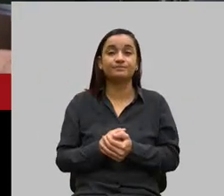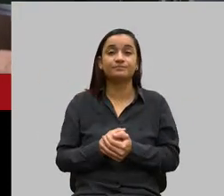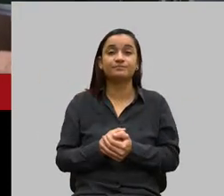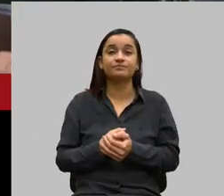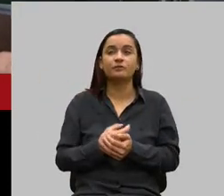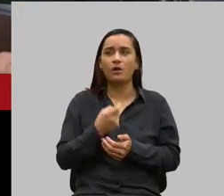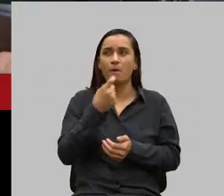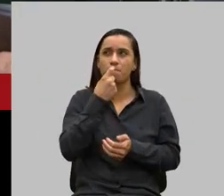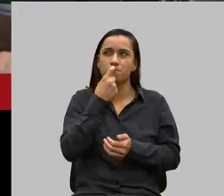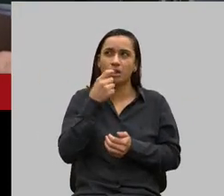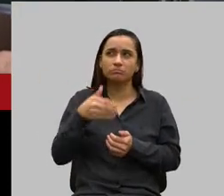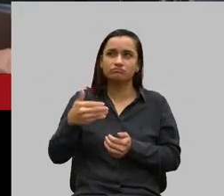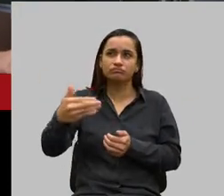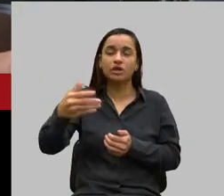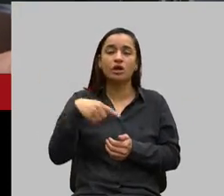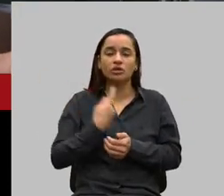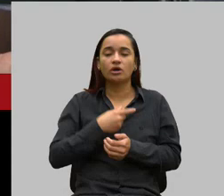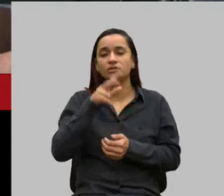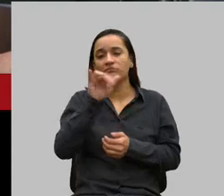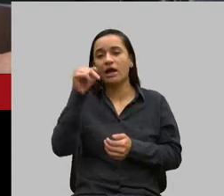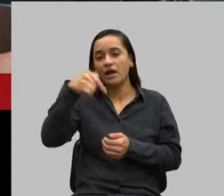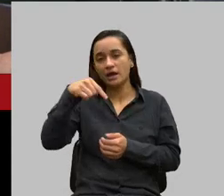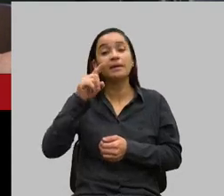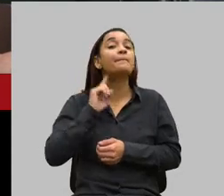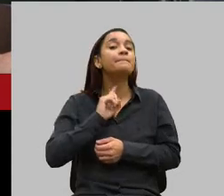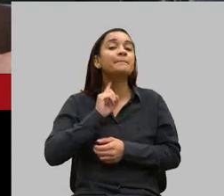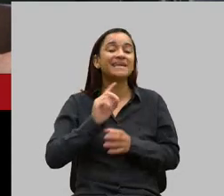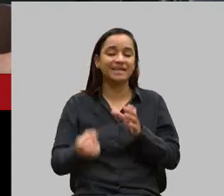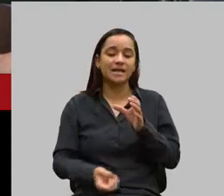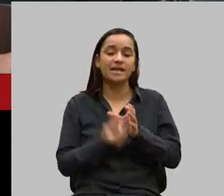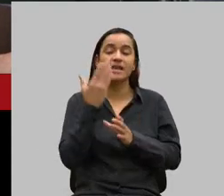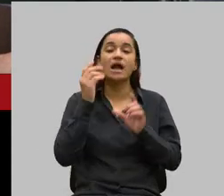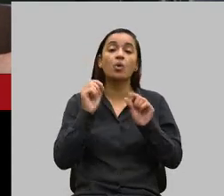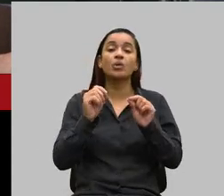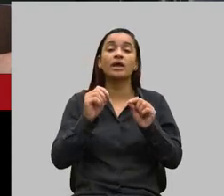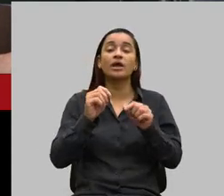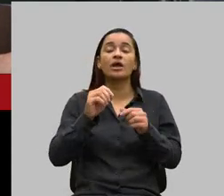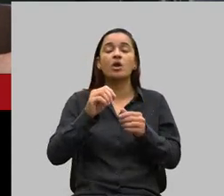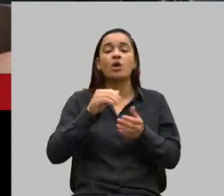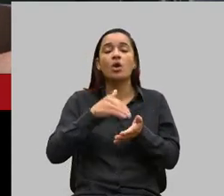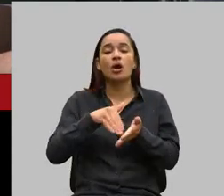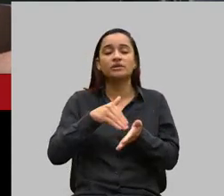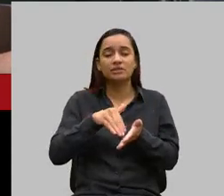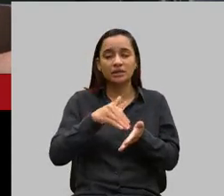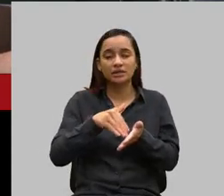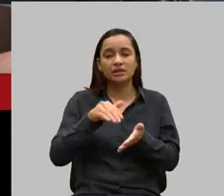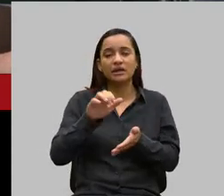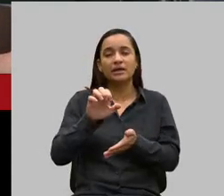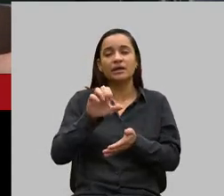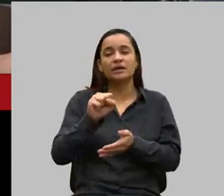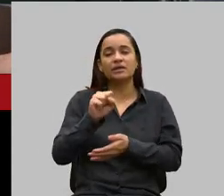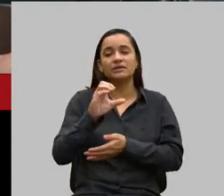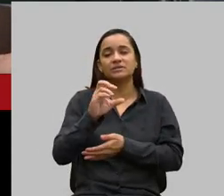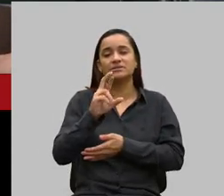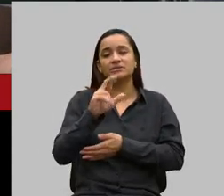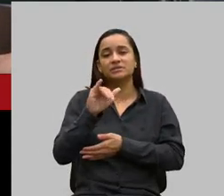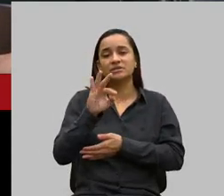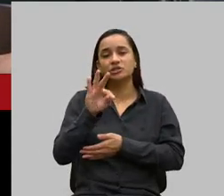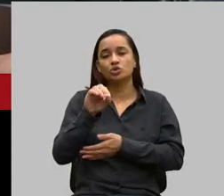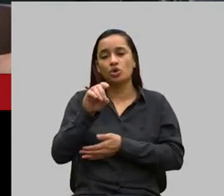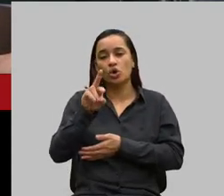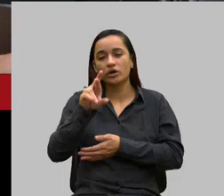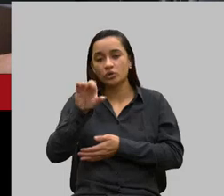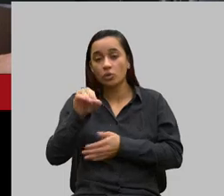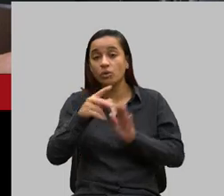vamos estruturar em Minas Gerais um escritório de projetos de investimento porque quando você chega para um fundo